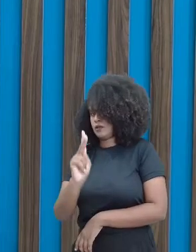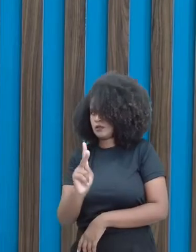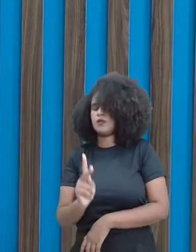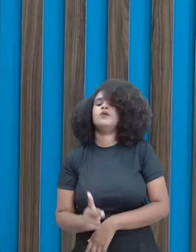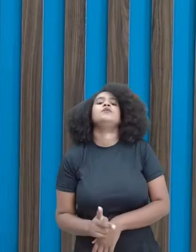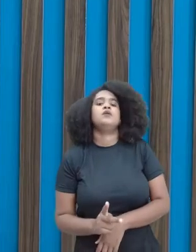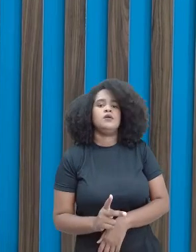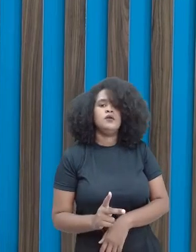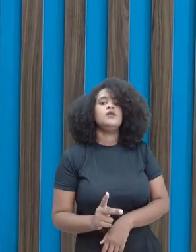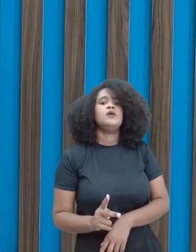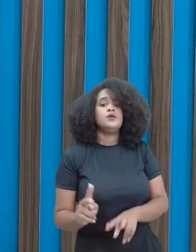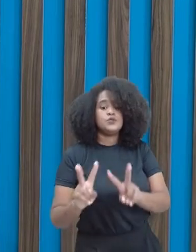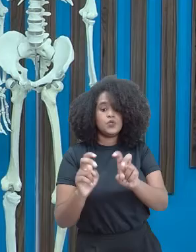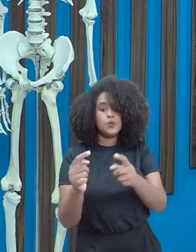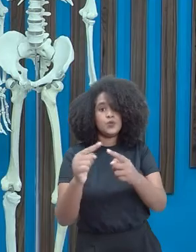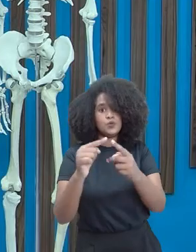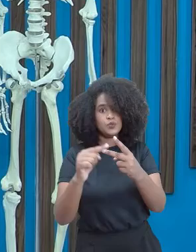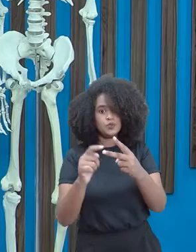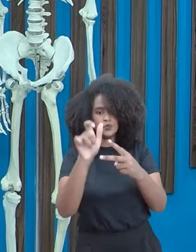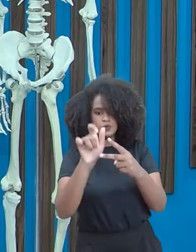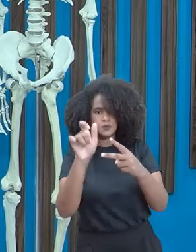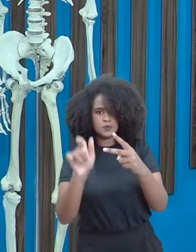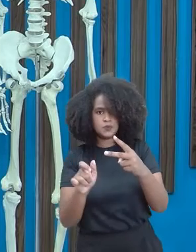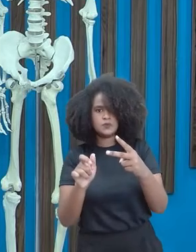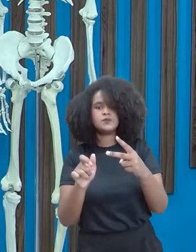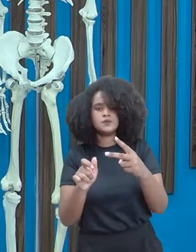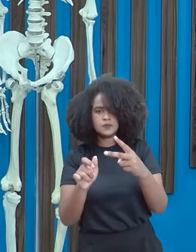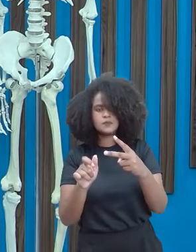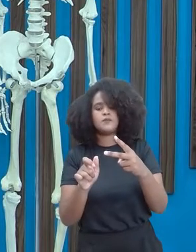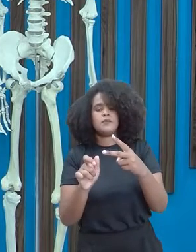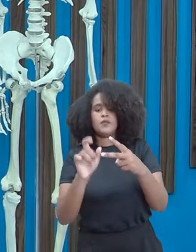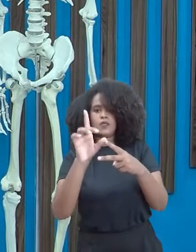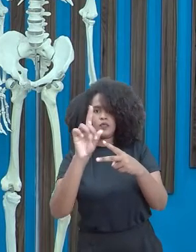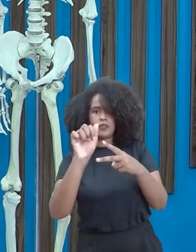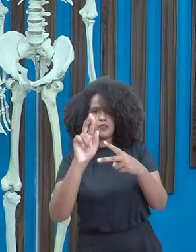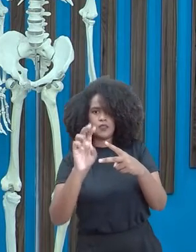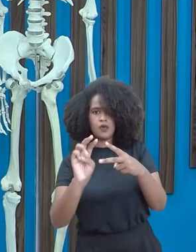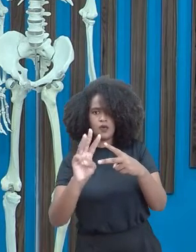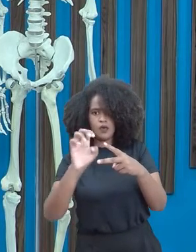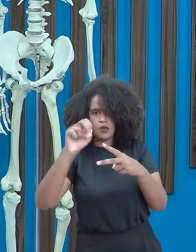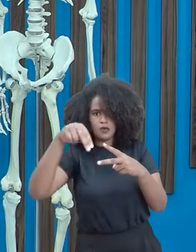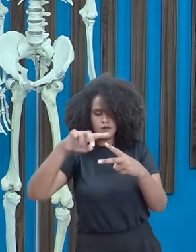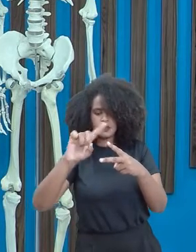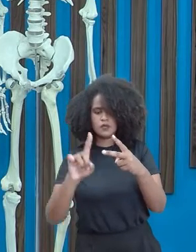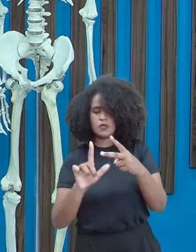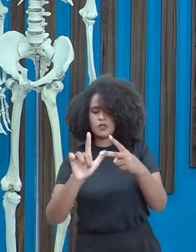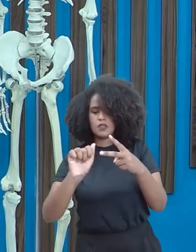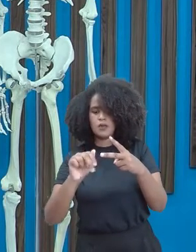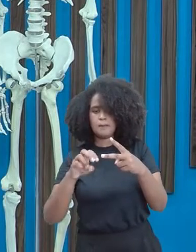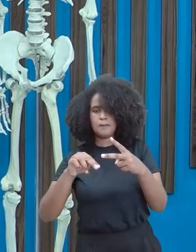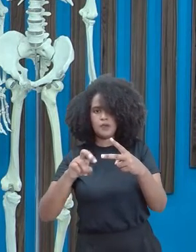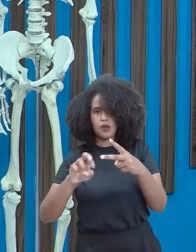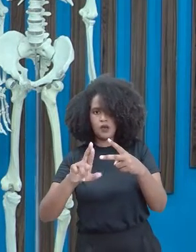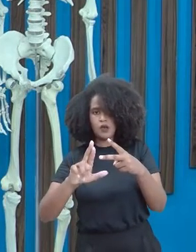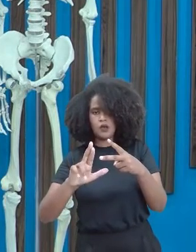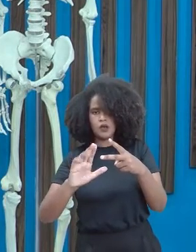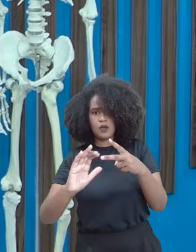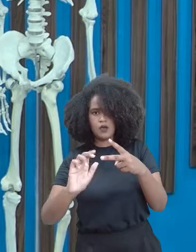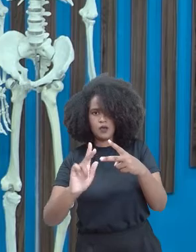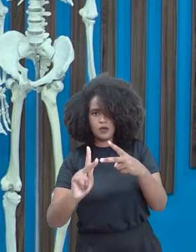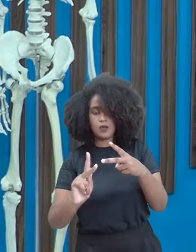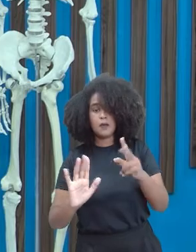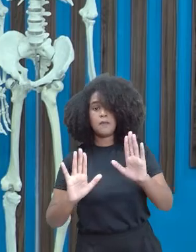visão de Lamarck e de Darwin em relação à questão das girafas. Mas agora eu vou me deter só ao